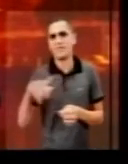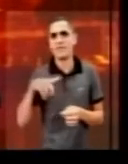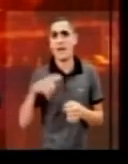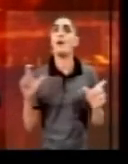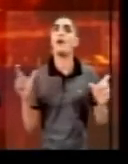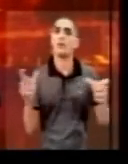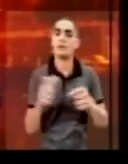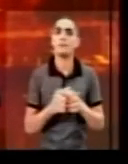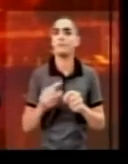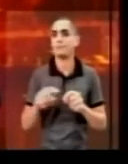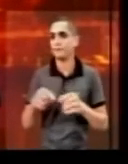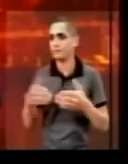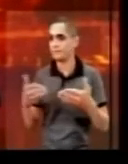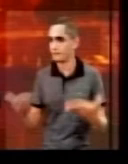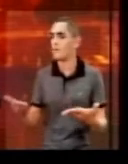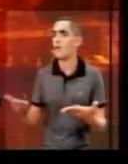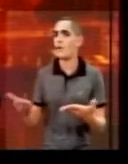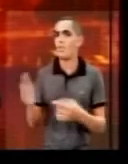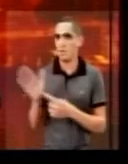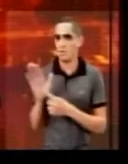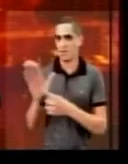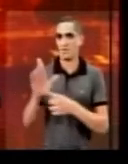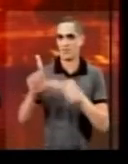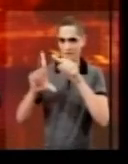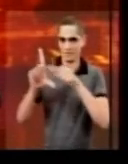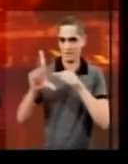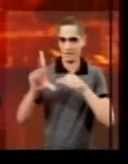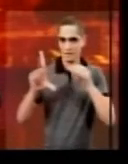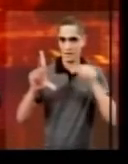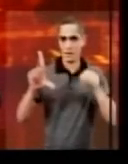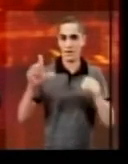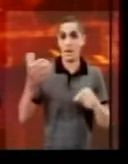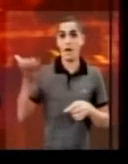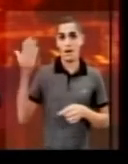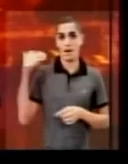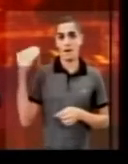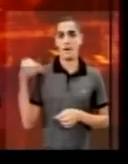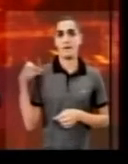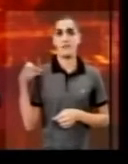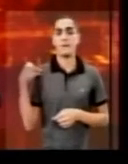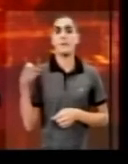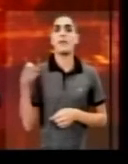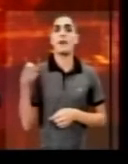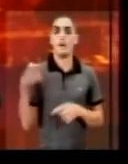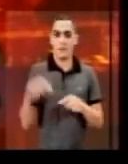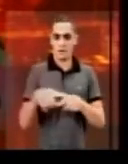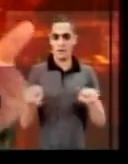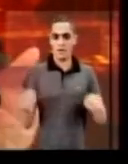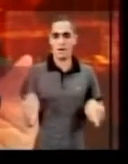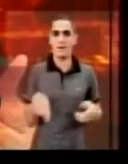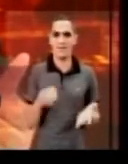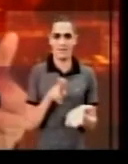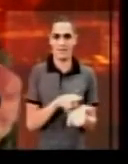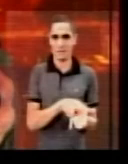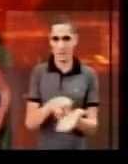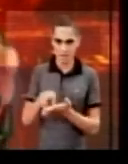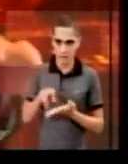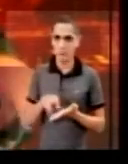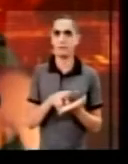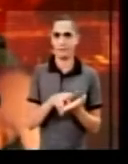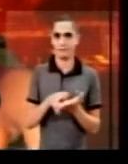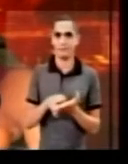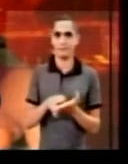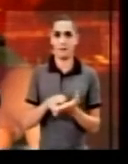as internações estão diminuindo, né, dos casos graves. As enfermarias também estão se